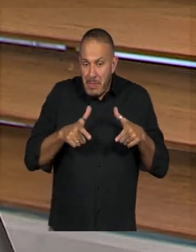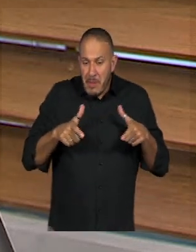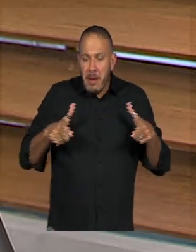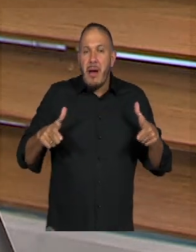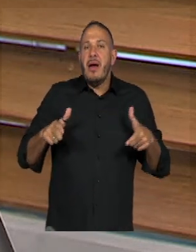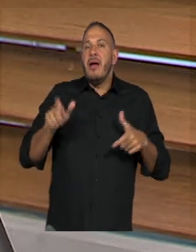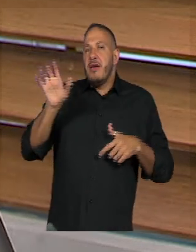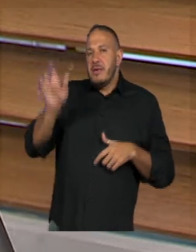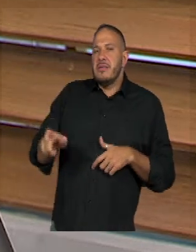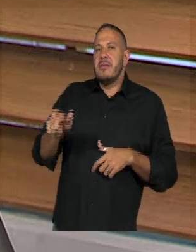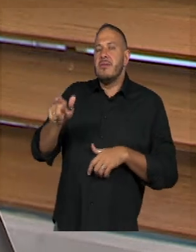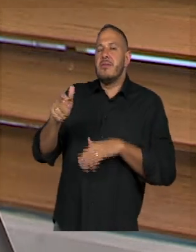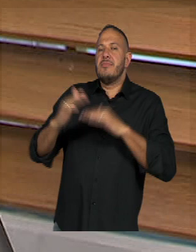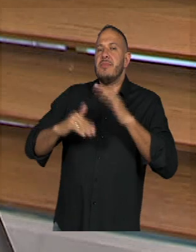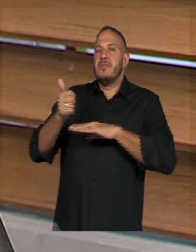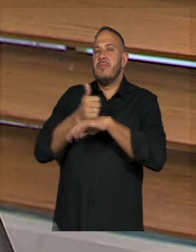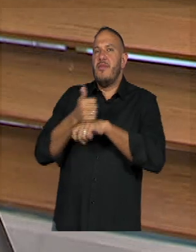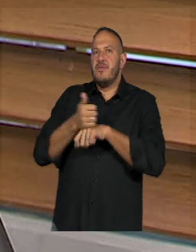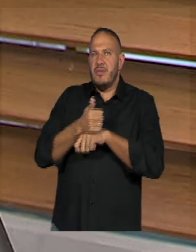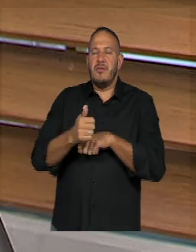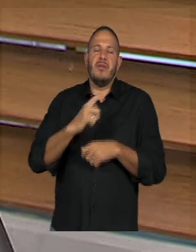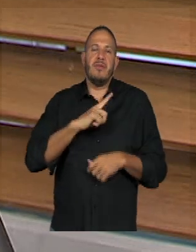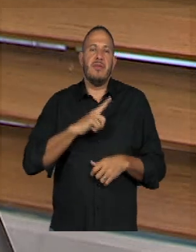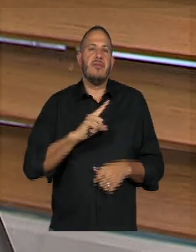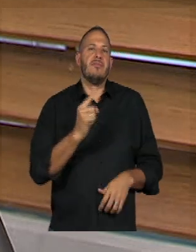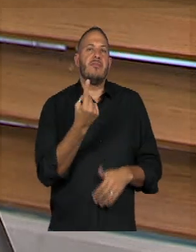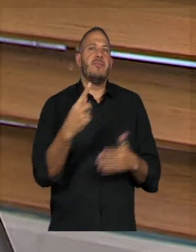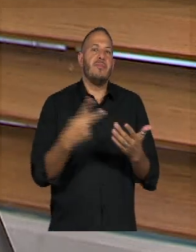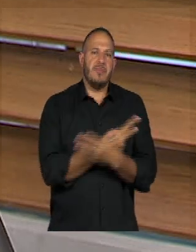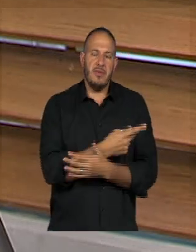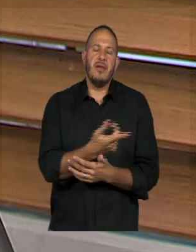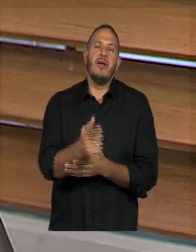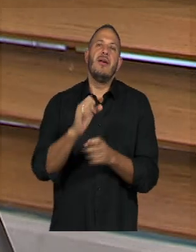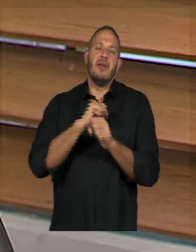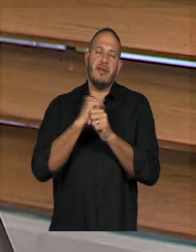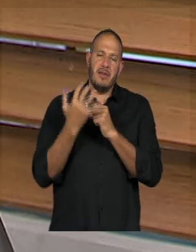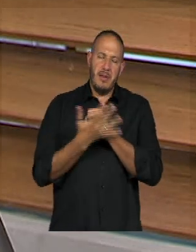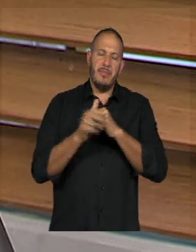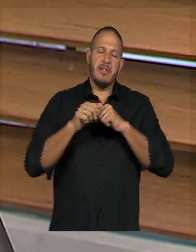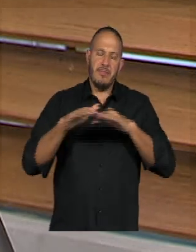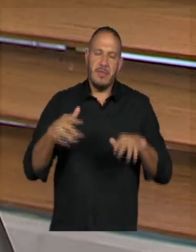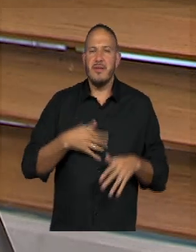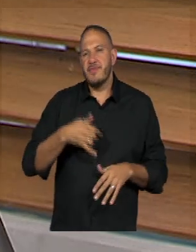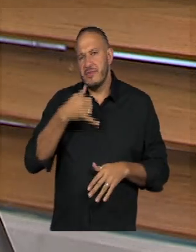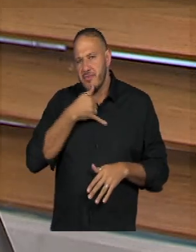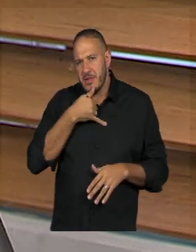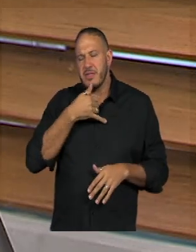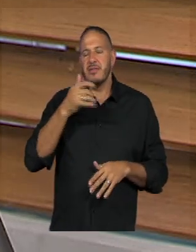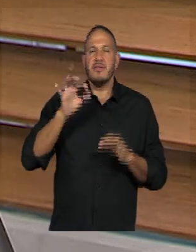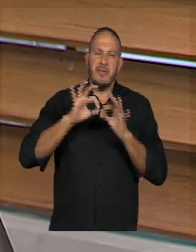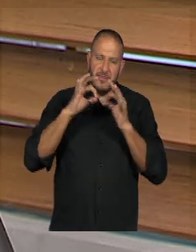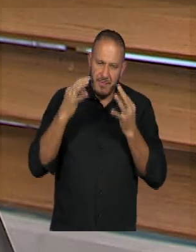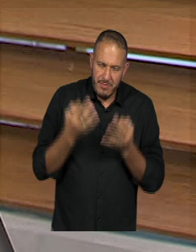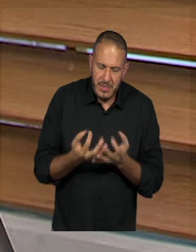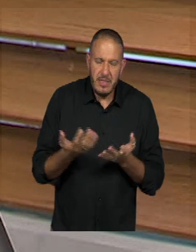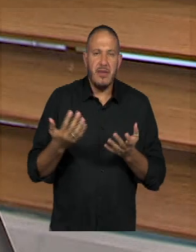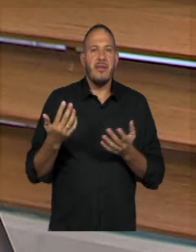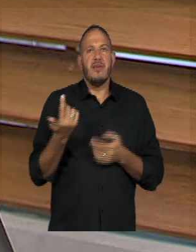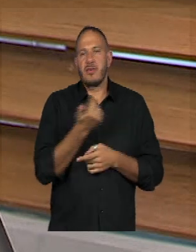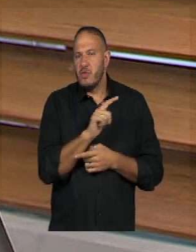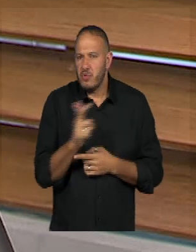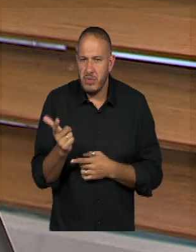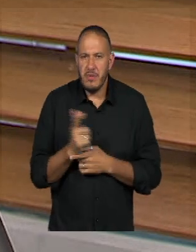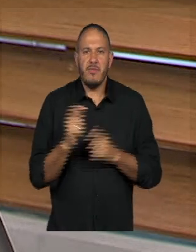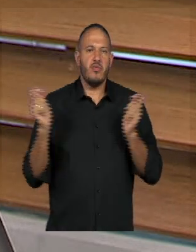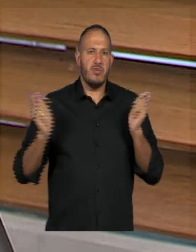Então, nós temos vários cenários. O cenário 1 foi que a pandemia deixou muitas pessoas, pai de família, sem condições